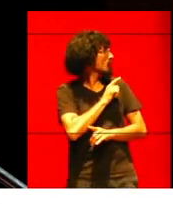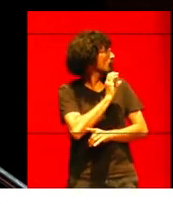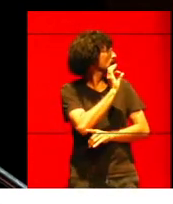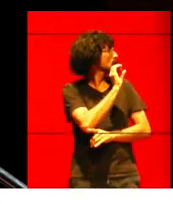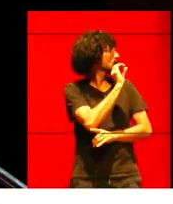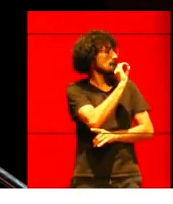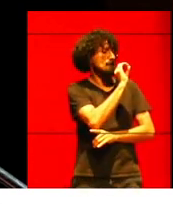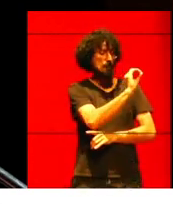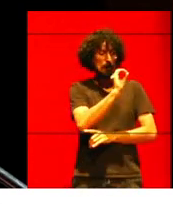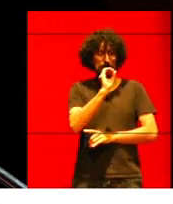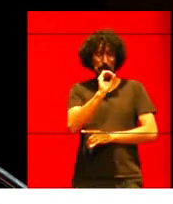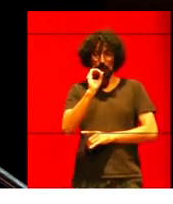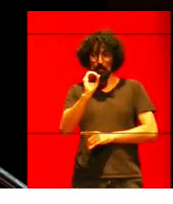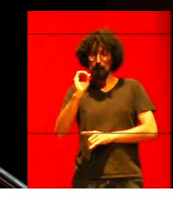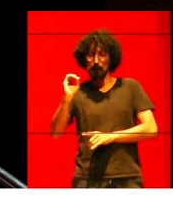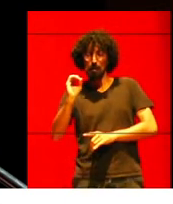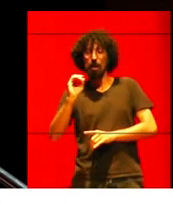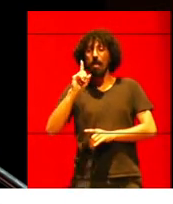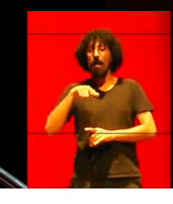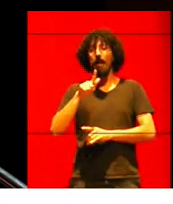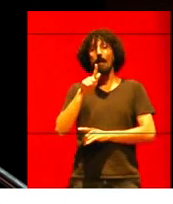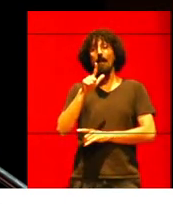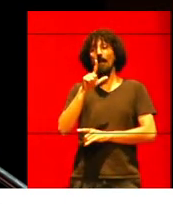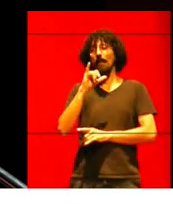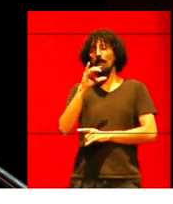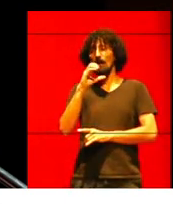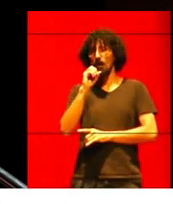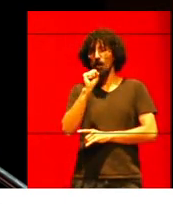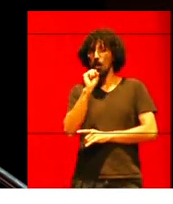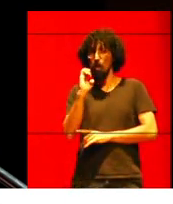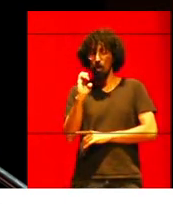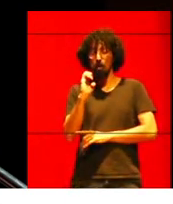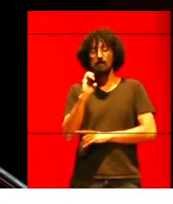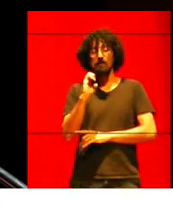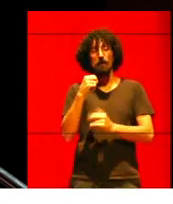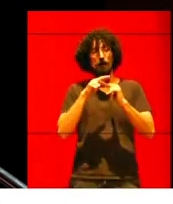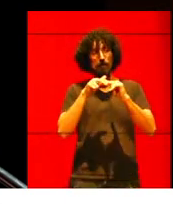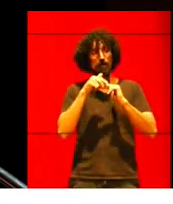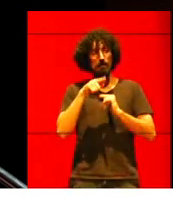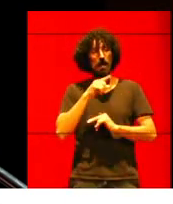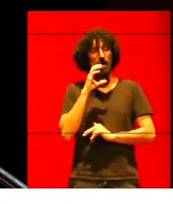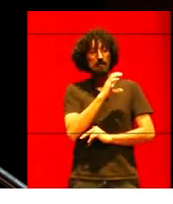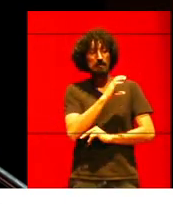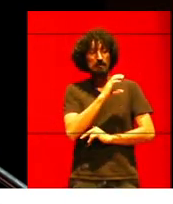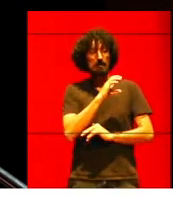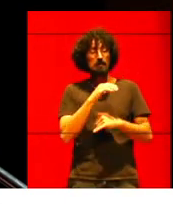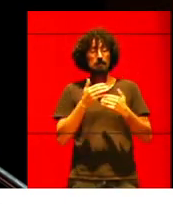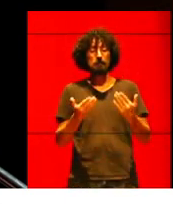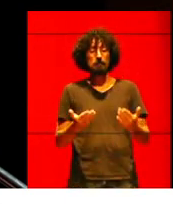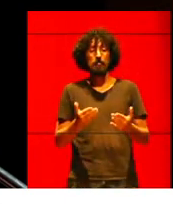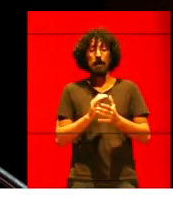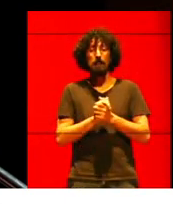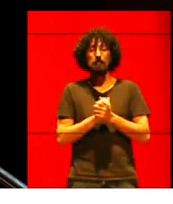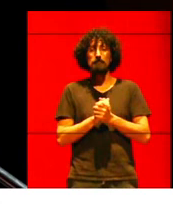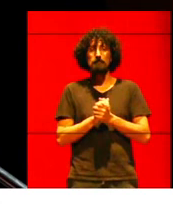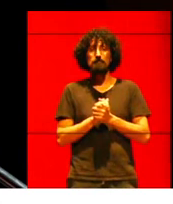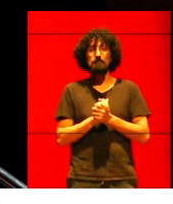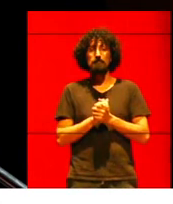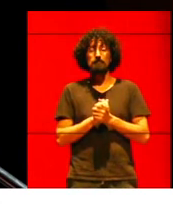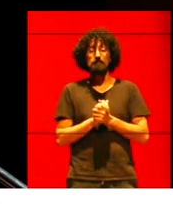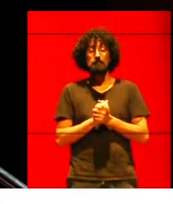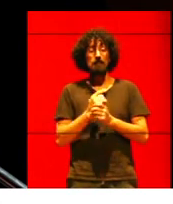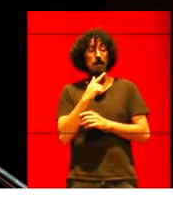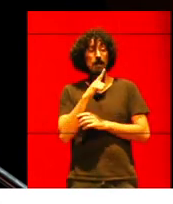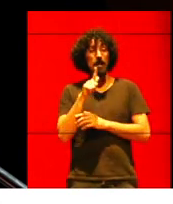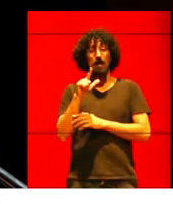de glicose. Então, ela tende a ter essa conformação espacial. Enquanto que o glicogênio, ele tende a